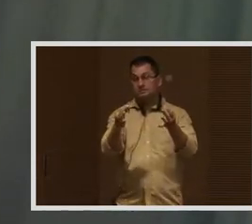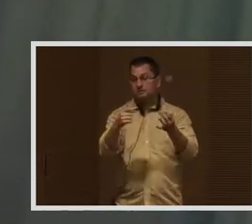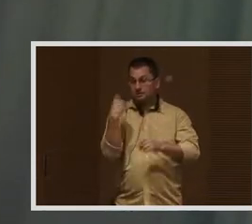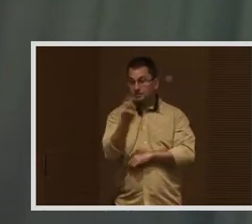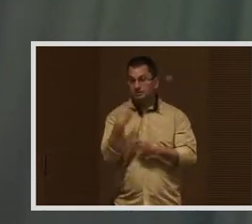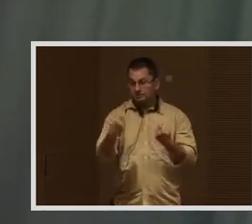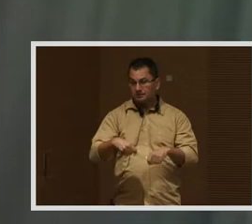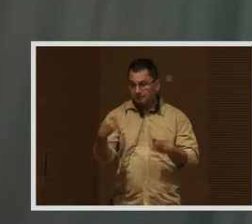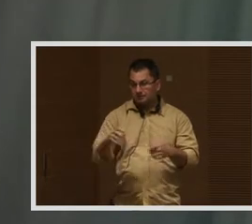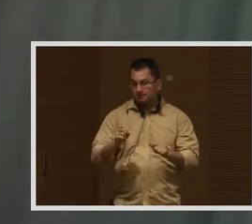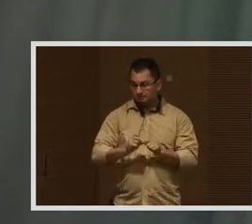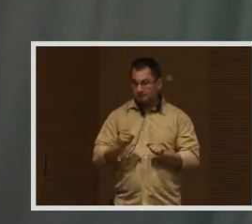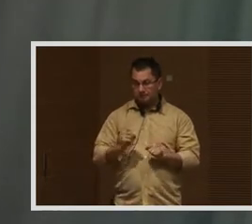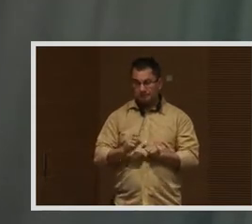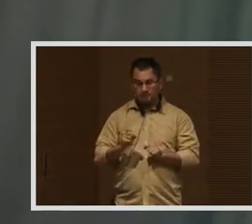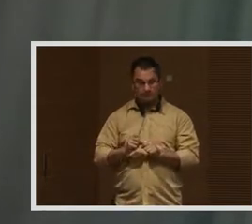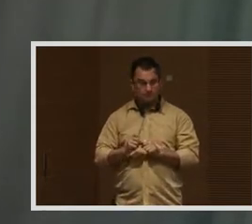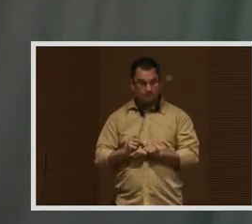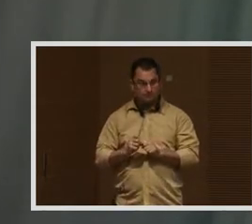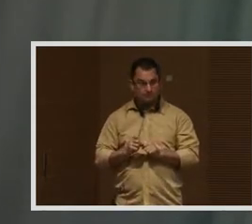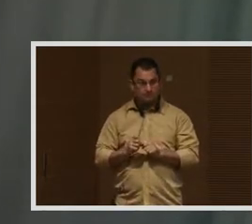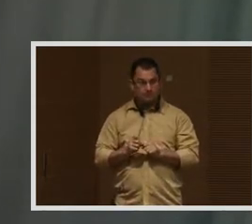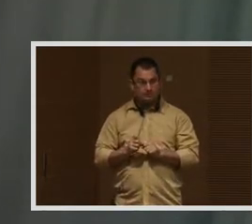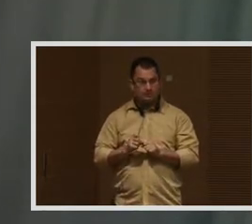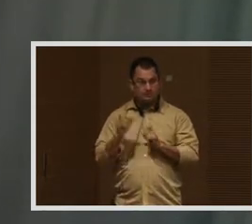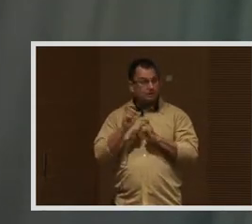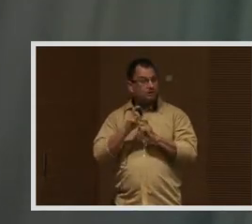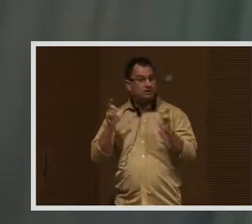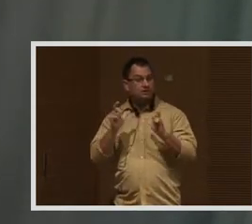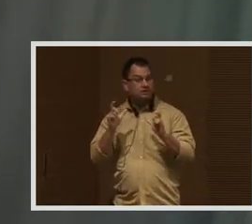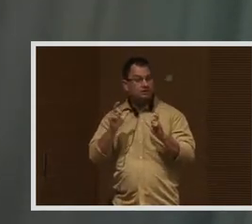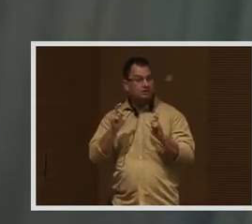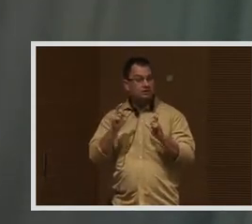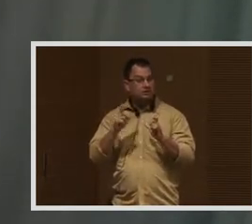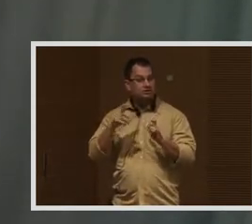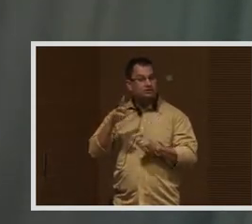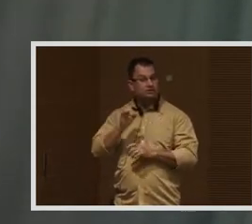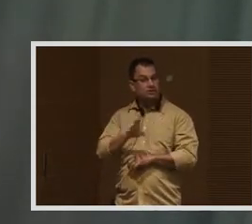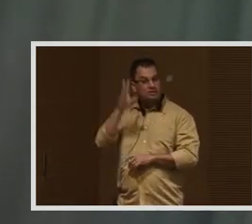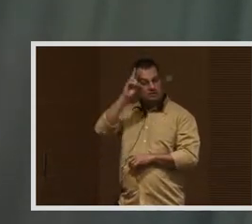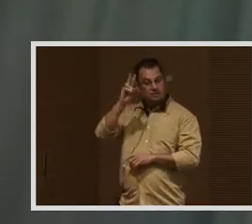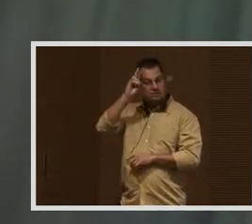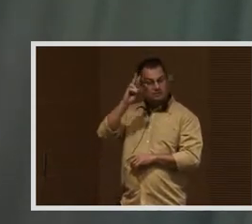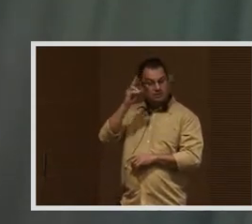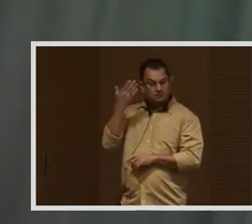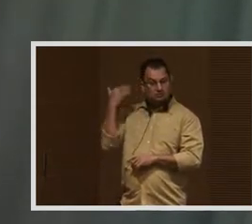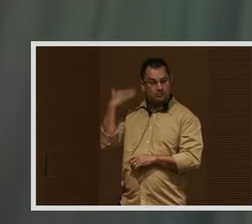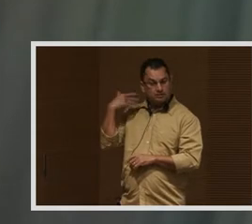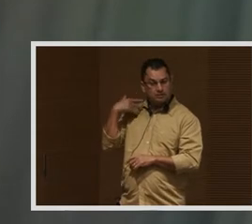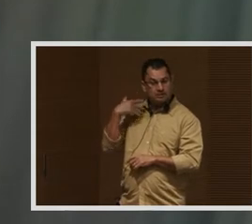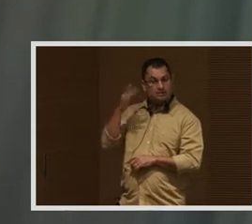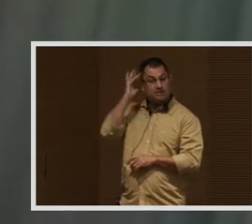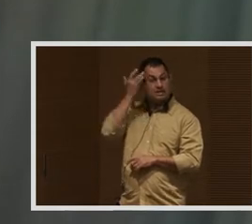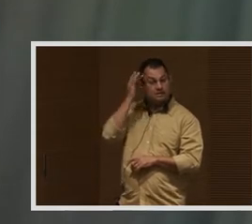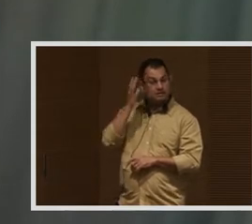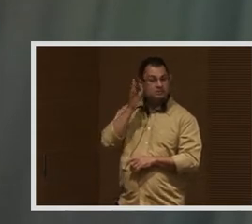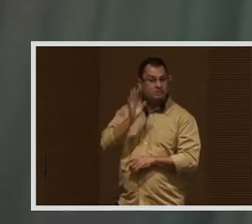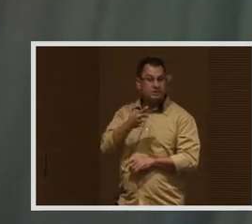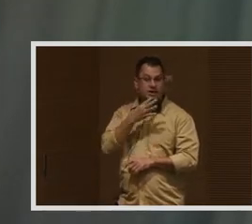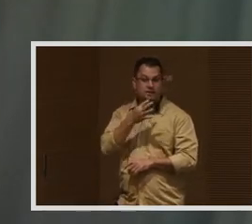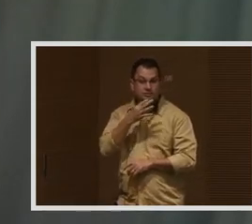Precisamos fazer esse giro. Estamos apenas conversando com o passado, com o que achamos que conhecemos e que apenas se